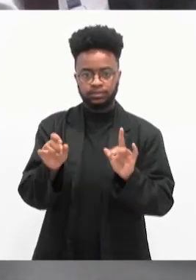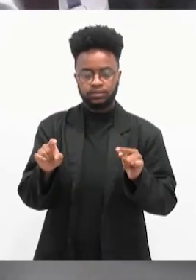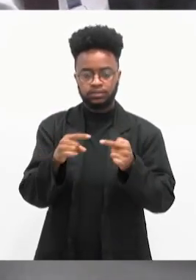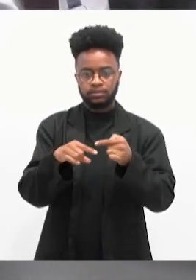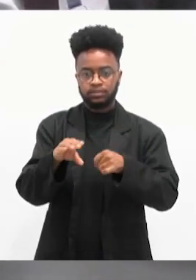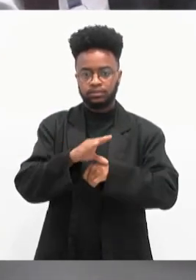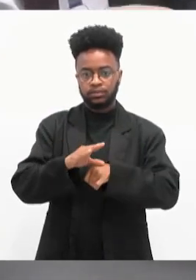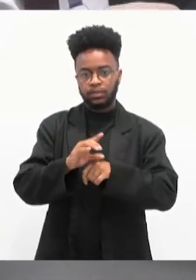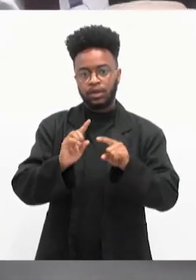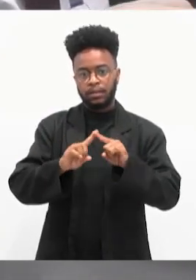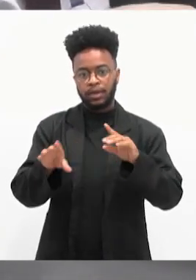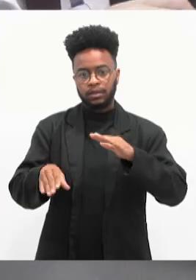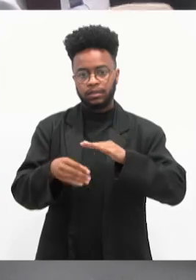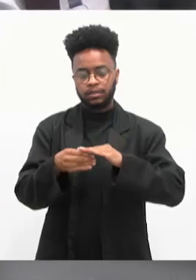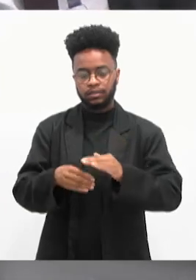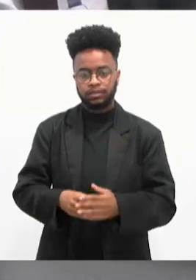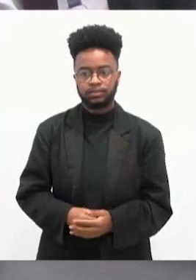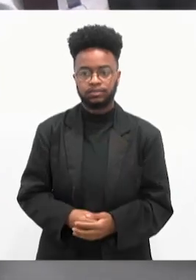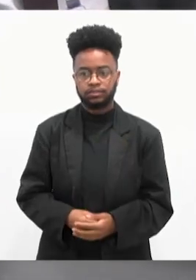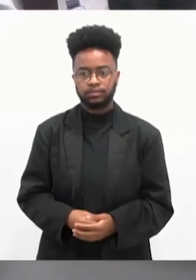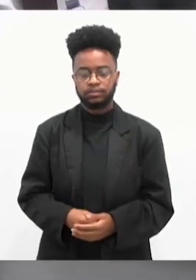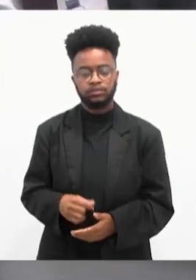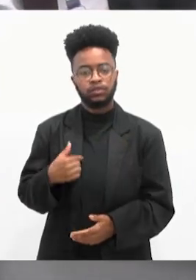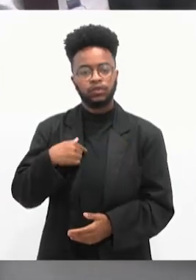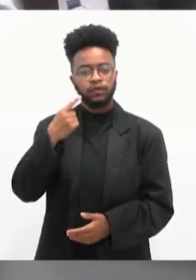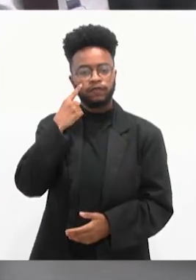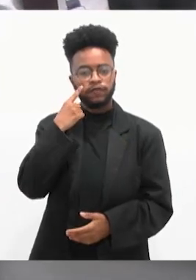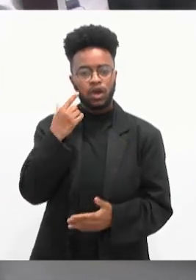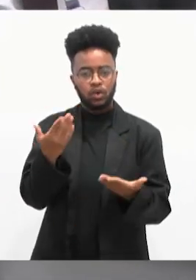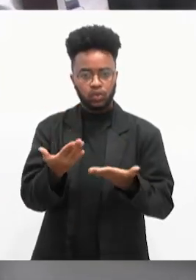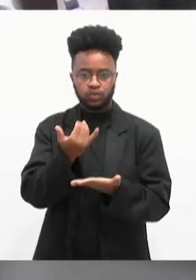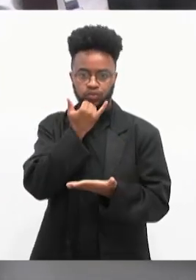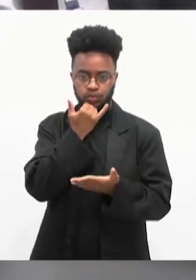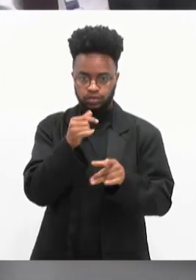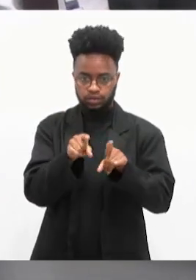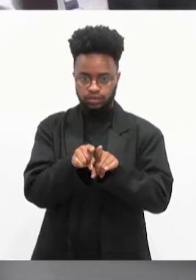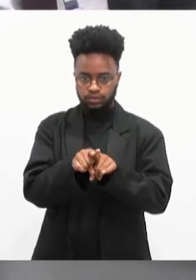com emenda. Mas eu estou vendo aqui agora, me desculpem também,